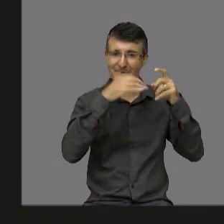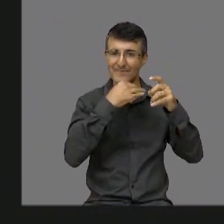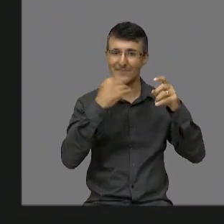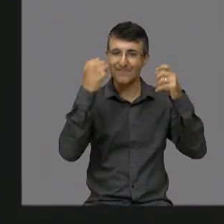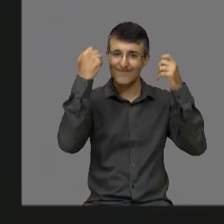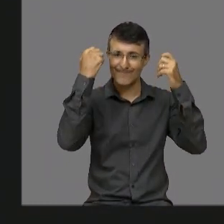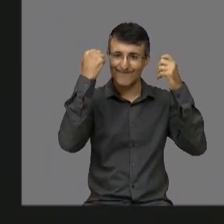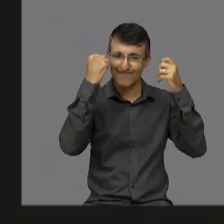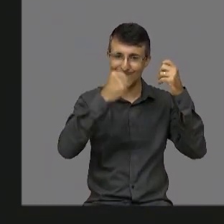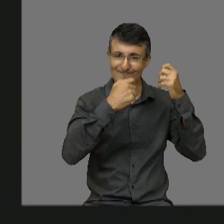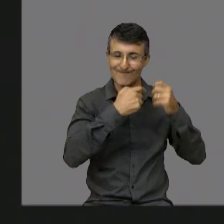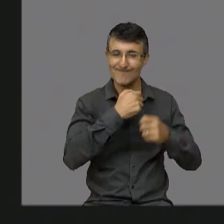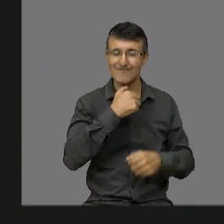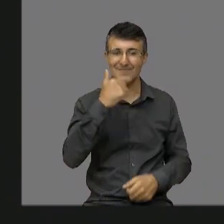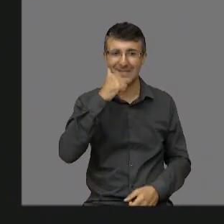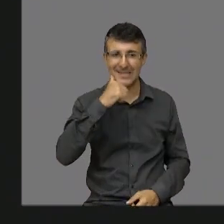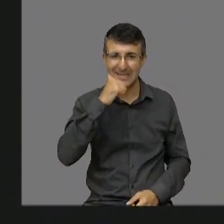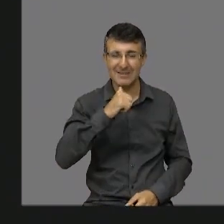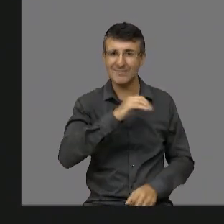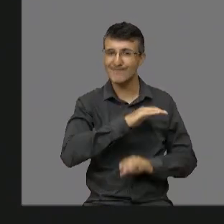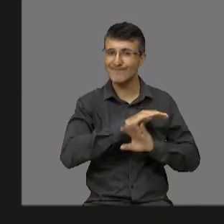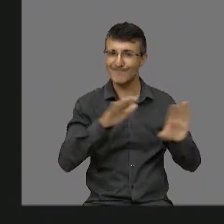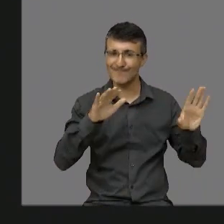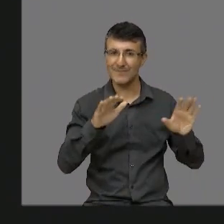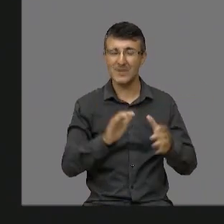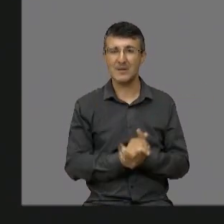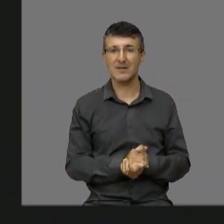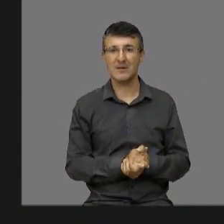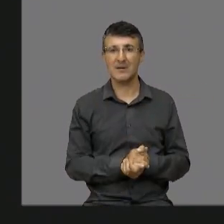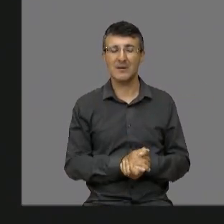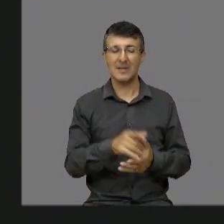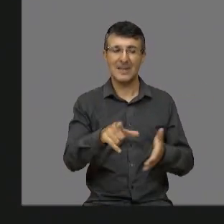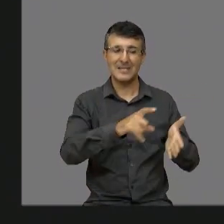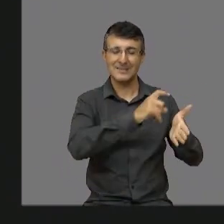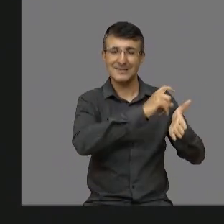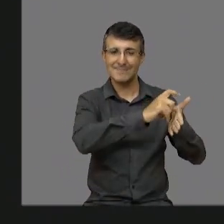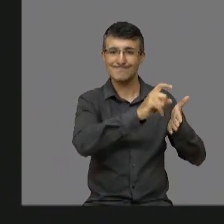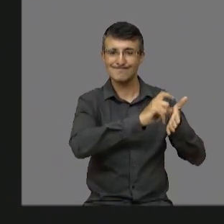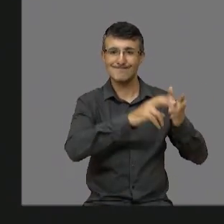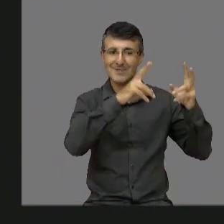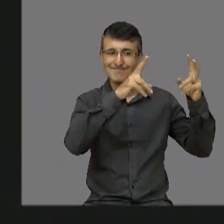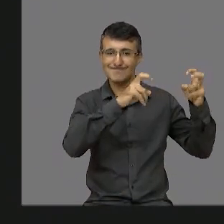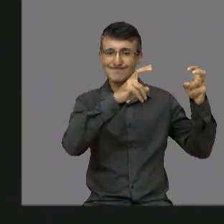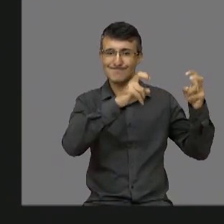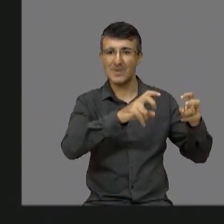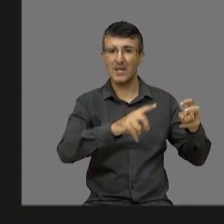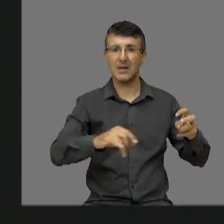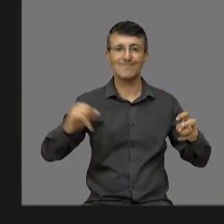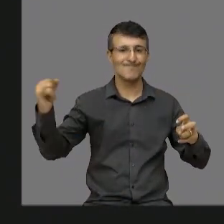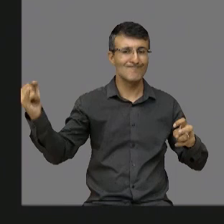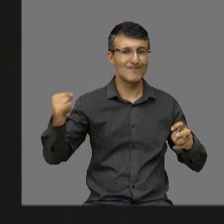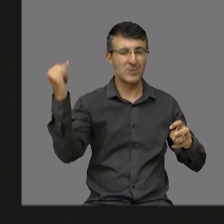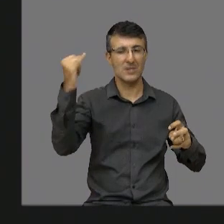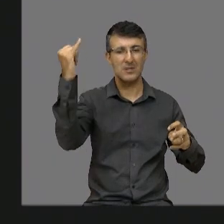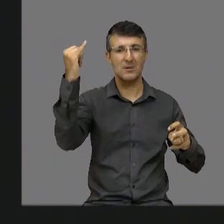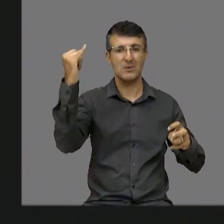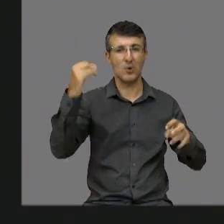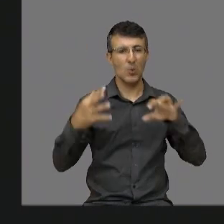Municipal para essa pauta tão importante, porque o mundo sem as mulheres é um mundo